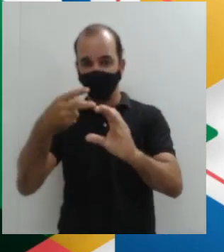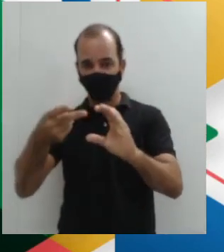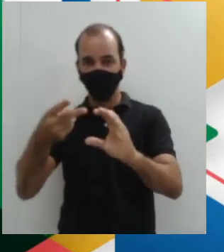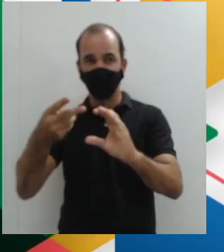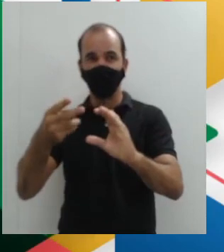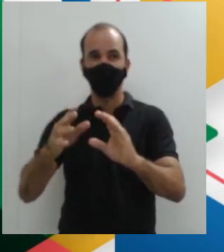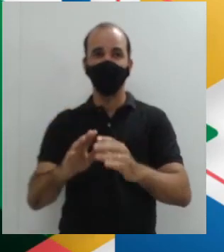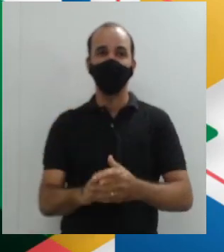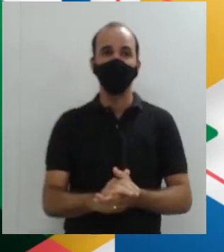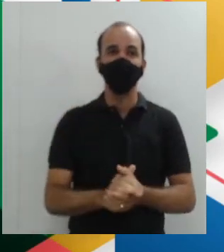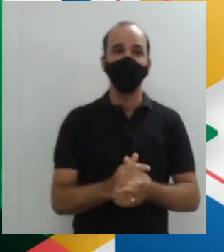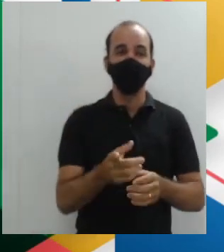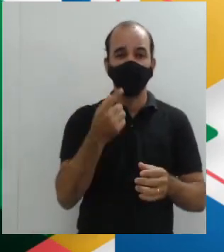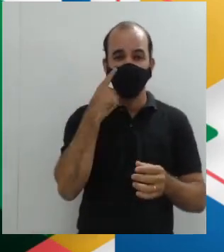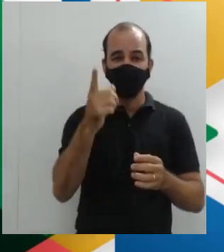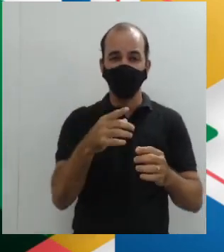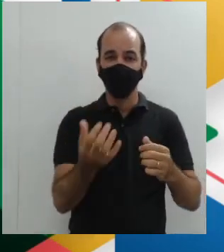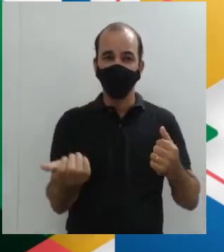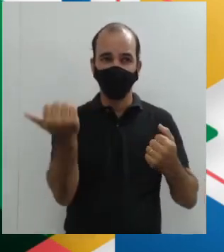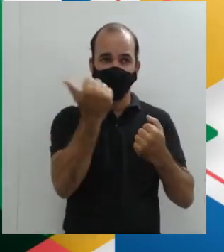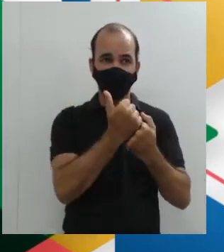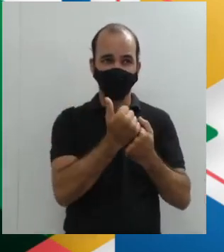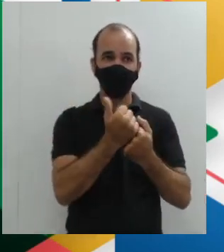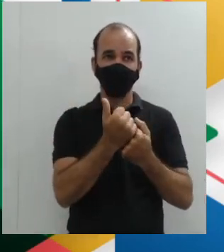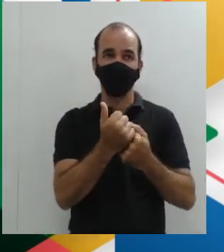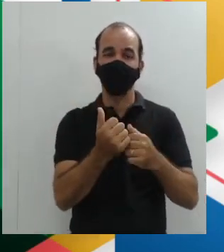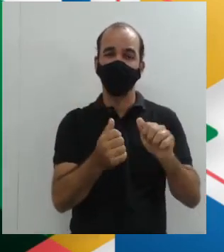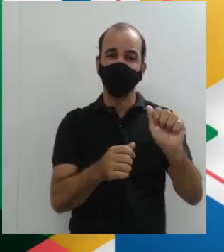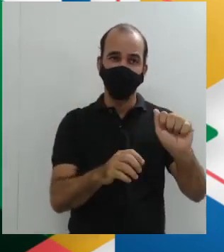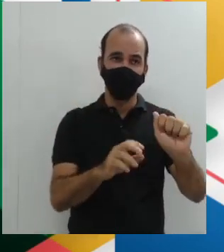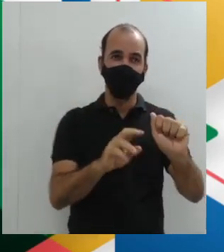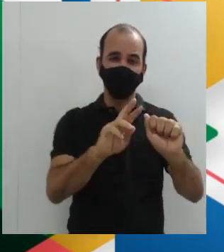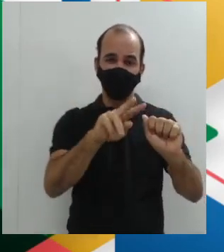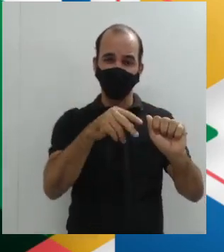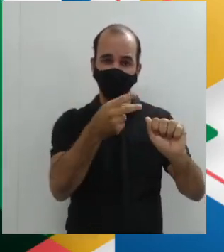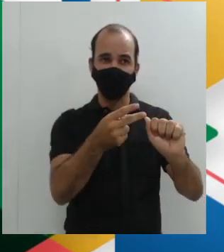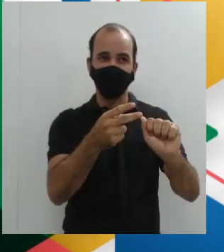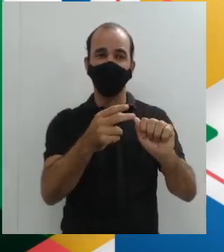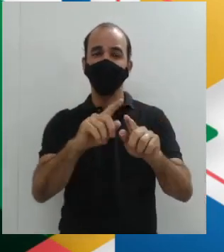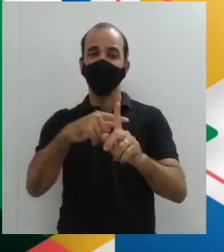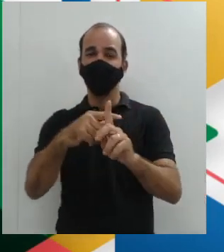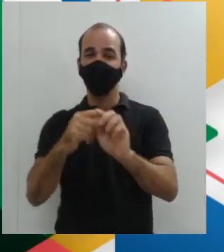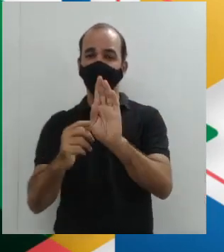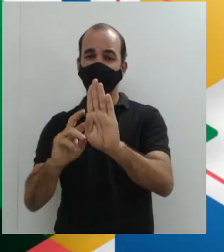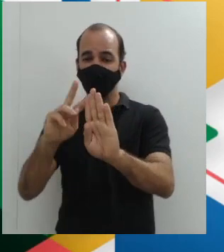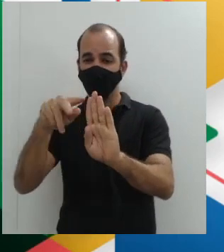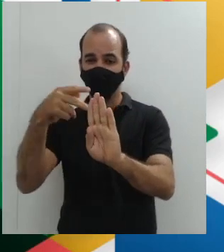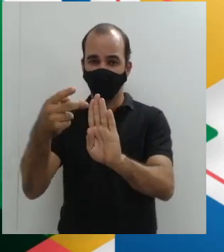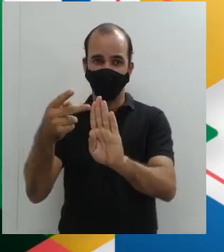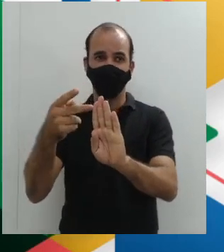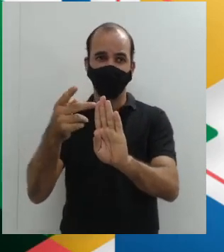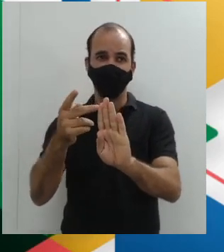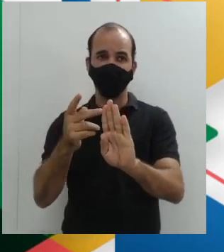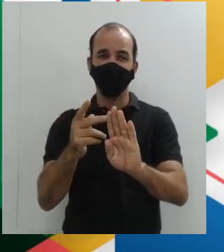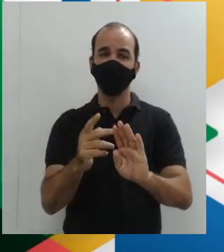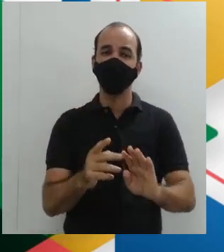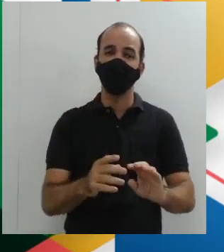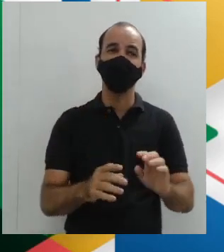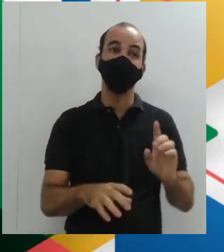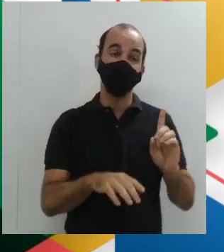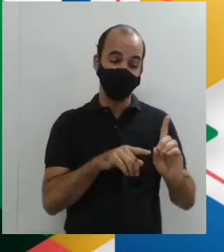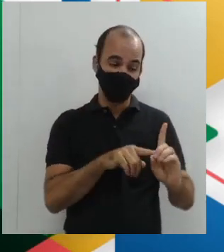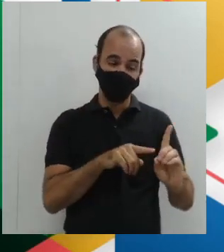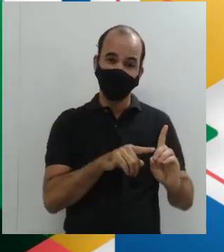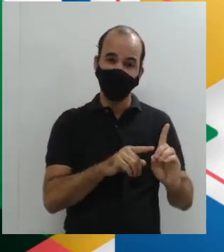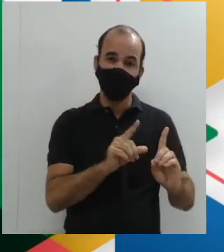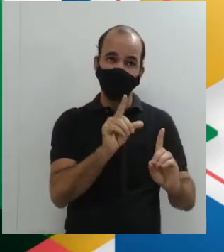equação de cima, eu vou apenas substituir aqui, ó, A ao quadrado mais B ao quadrado. É o que eu tenho aqui nessa